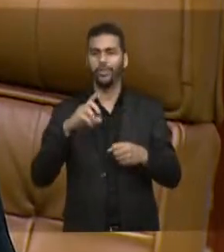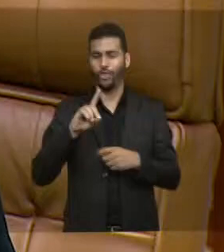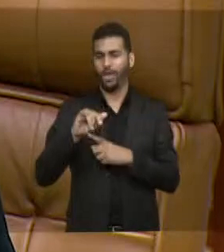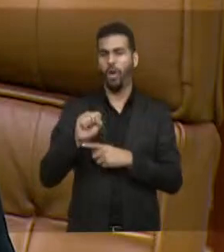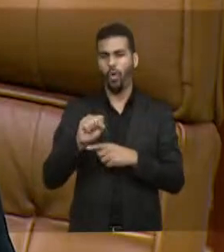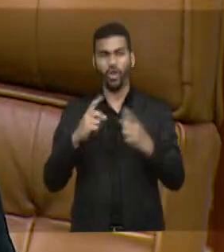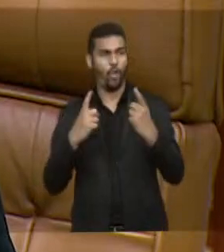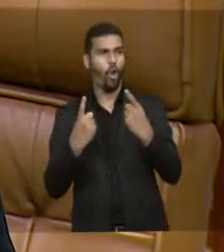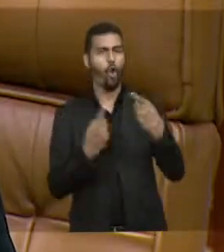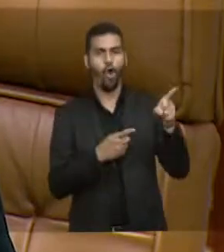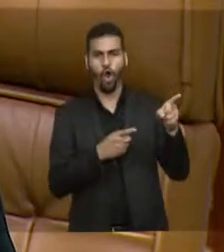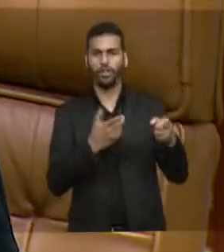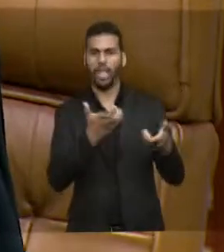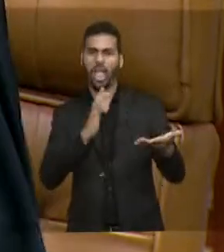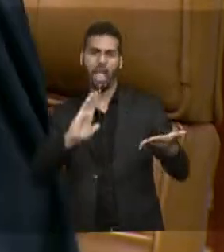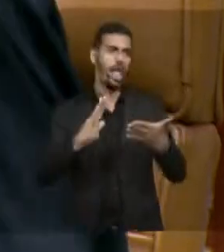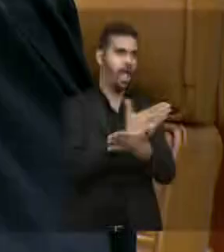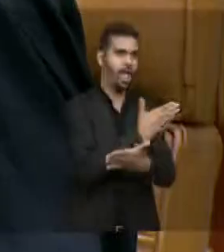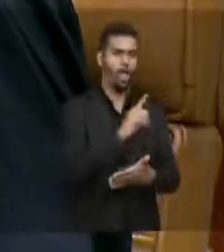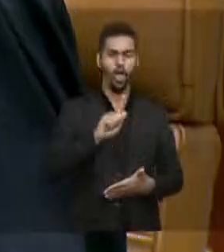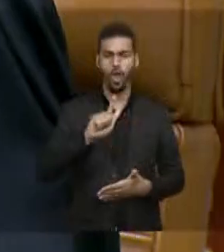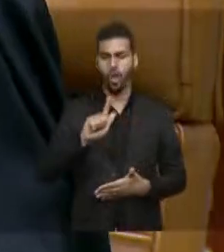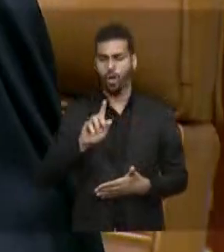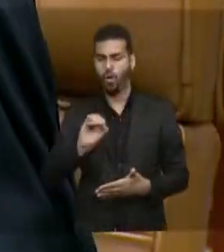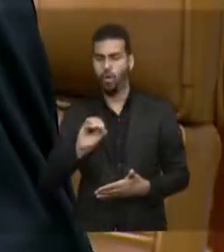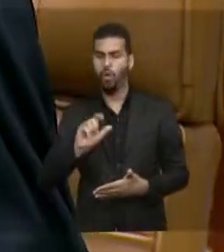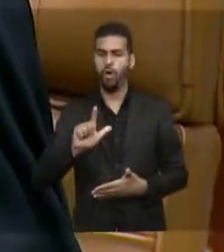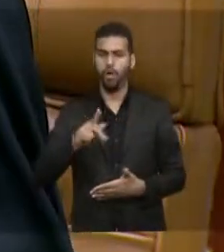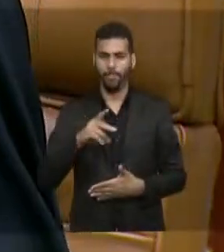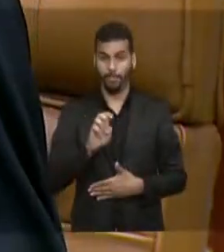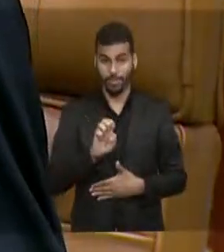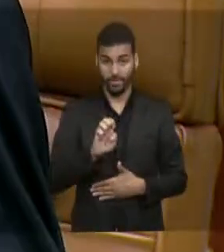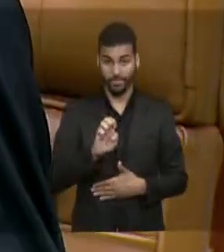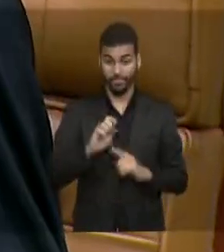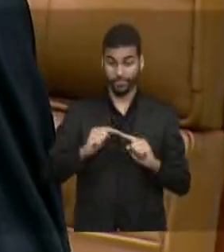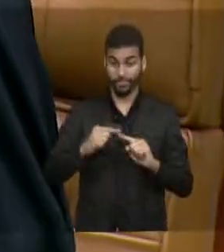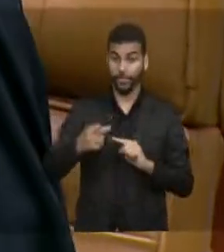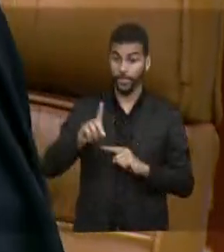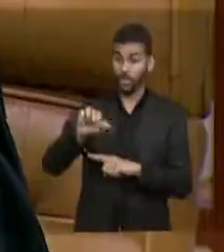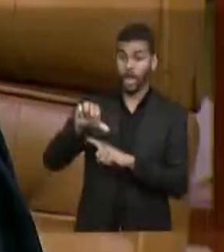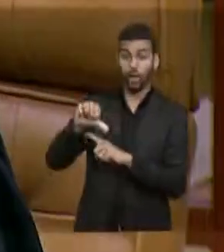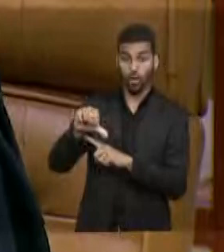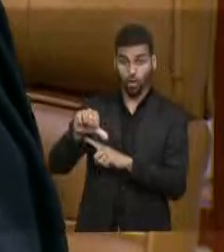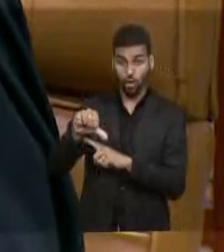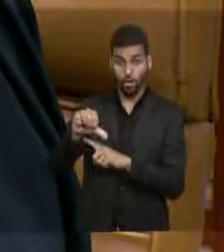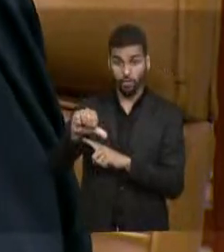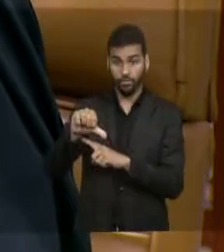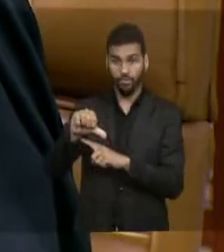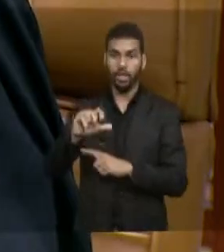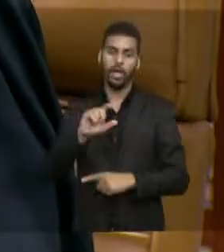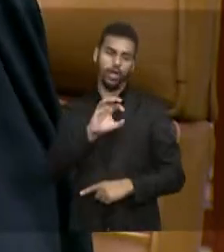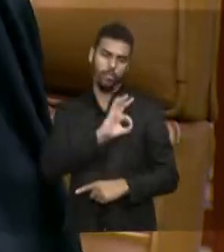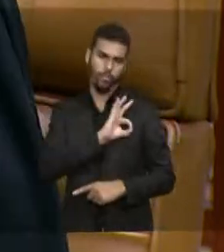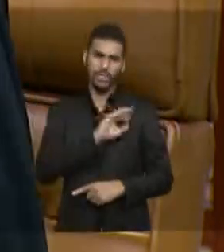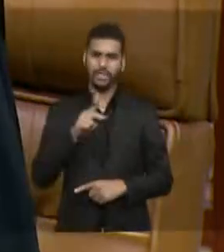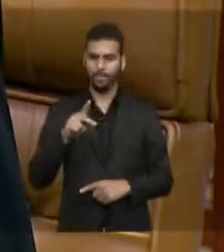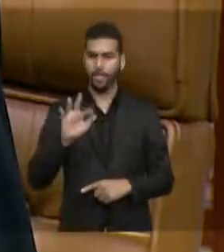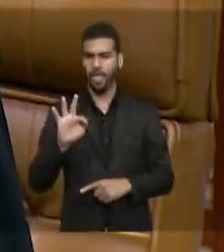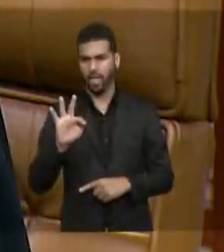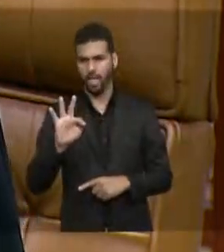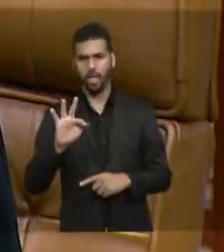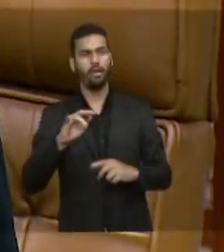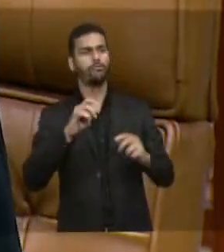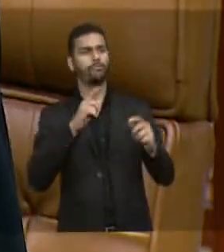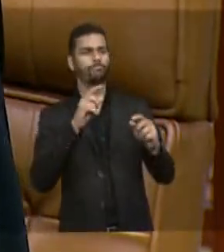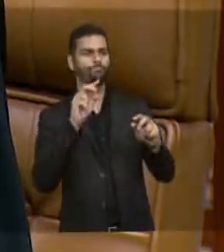8 no dia 9 a polícia federal efetuar a prisão em flagrante é daqueles que é